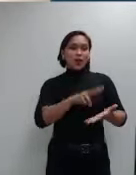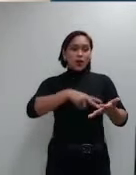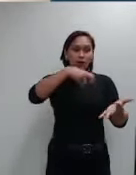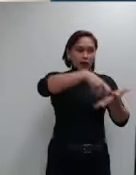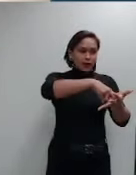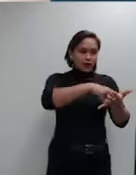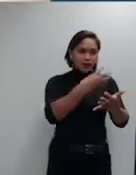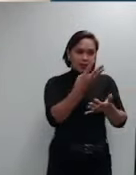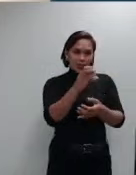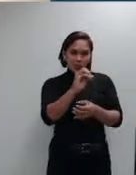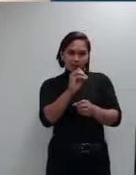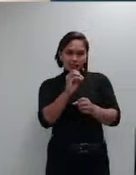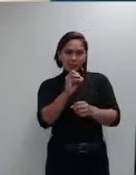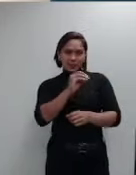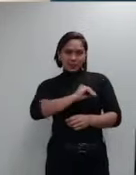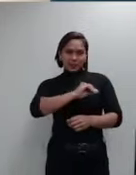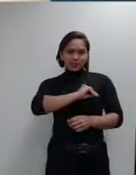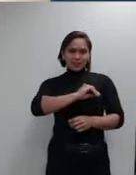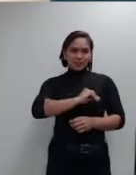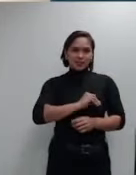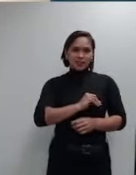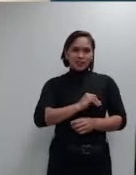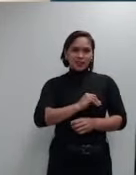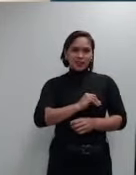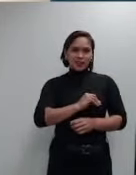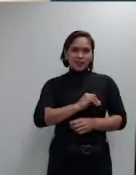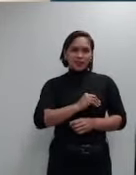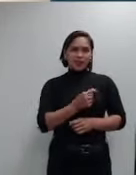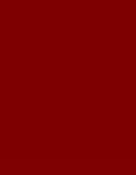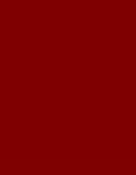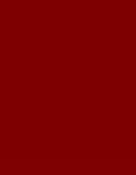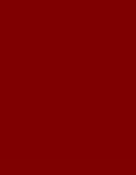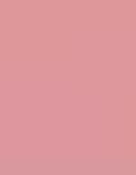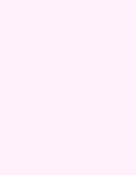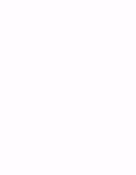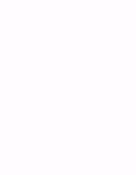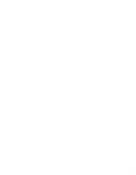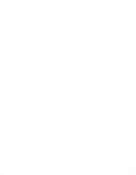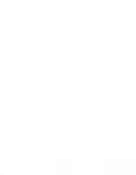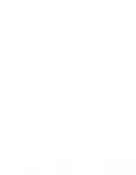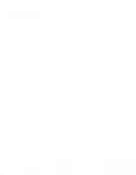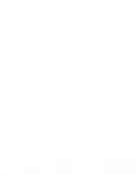em 30 salários mínimos, em 30, não, em 12 salários mínimos, desculpa,